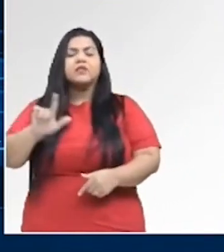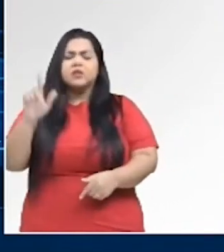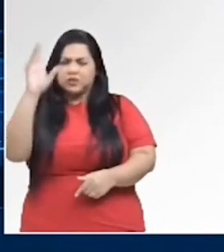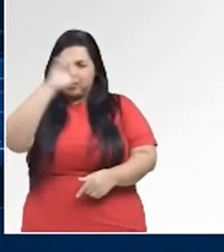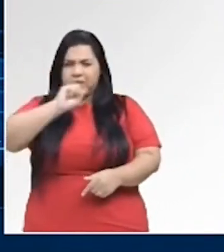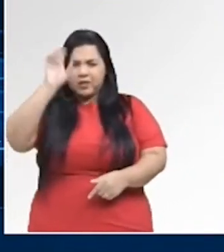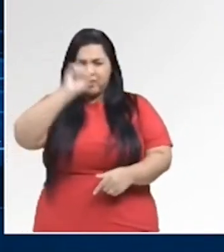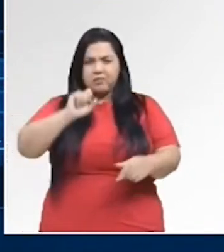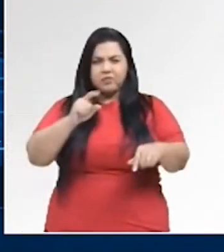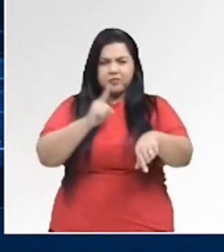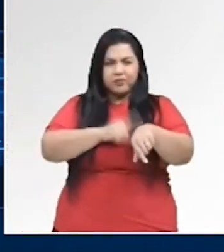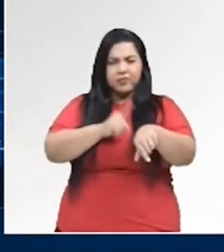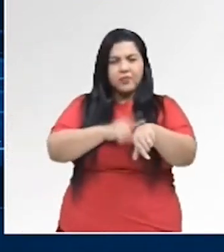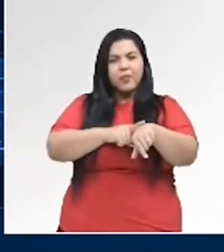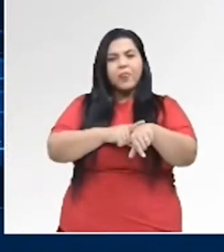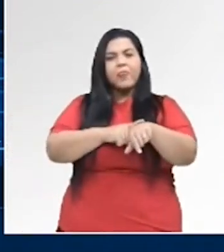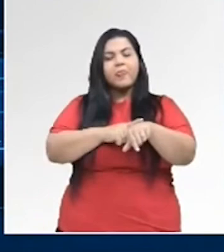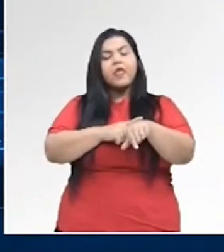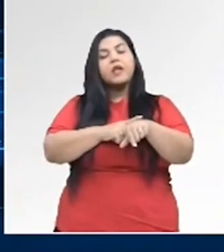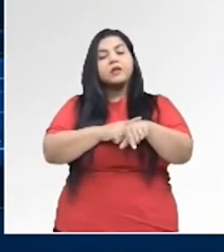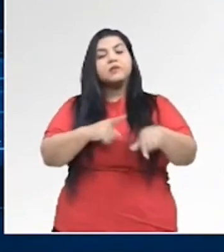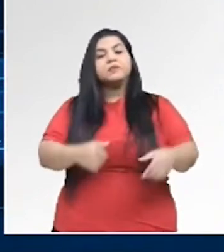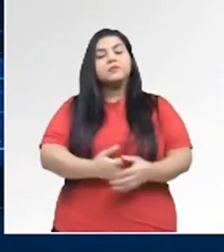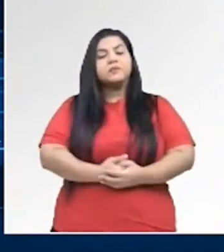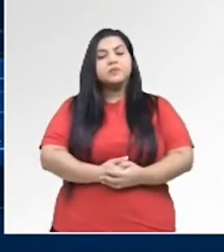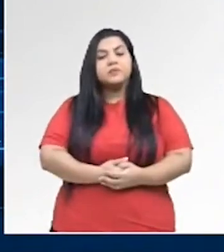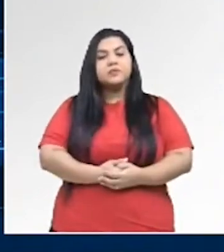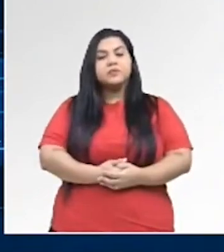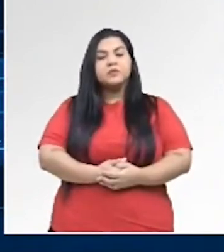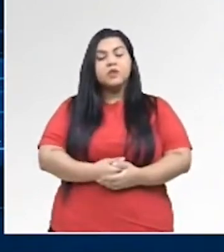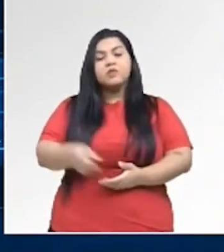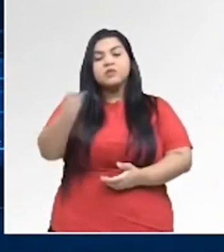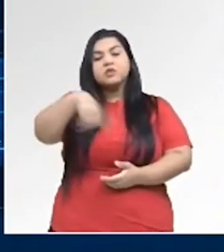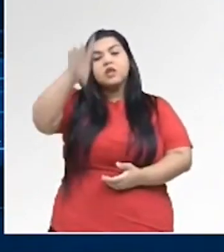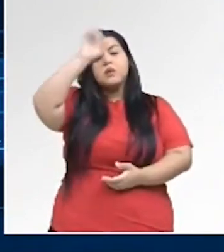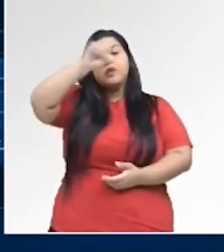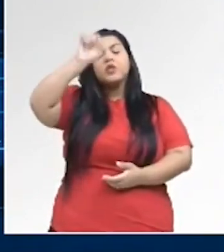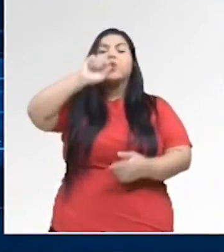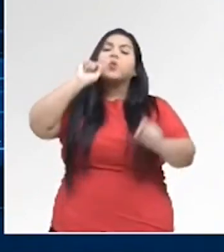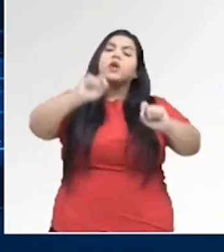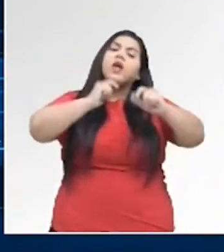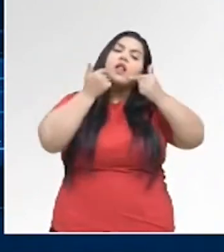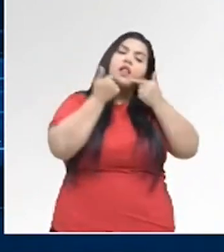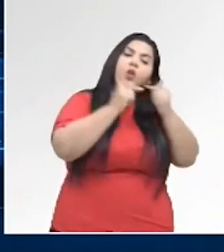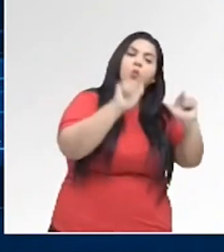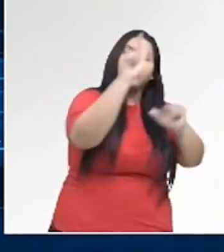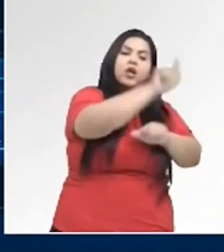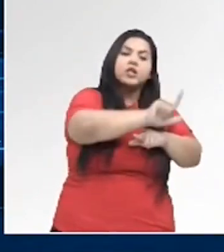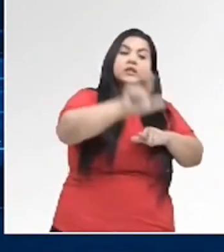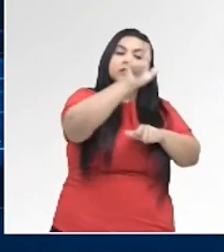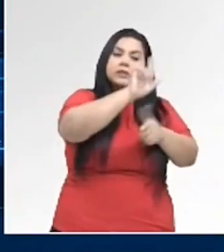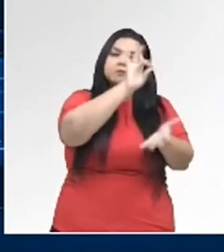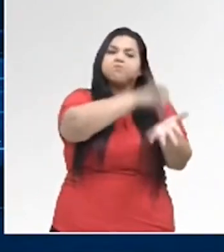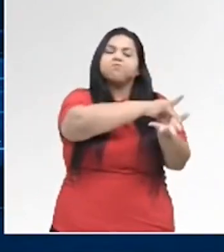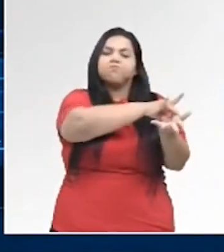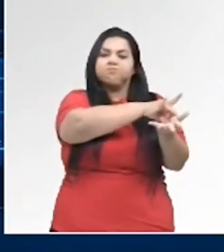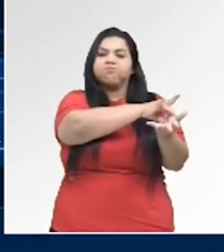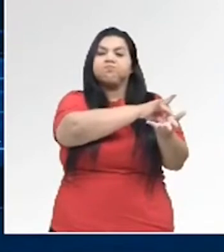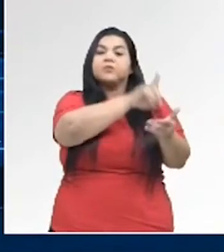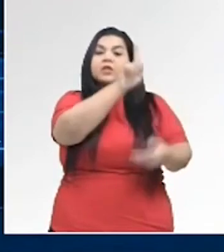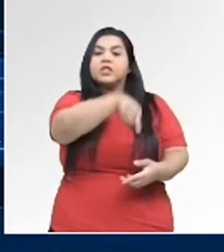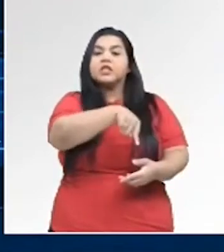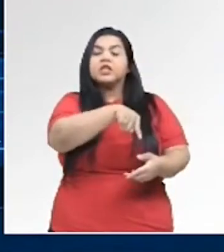neste momento, passamos aí a vocês, né? Vocês aprenderam o que é linguagem literária, né? Aquela que